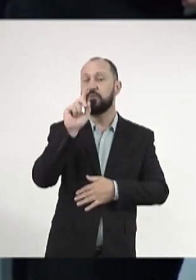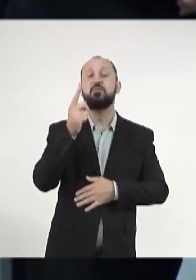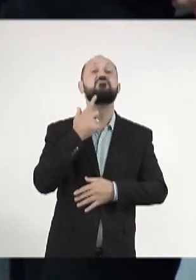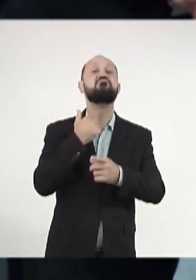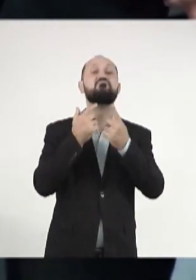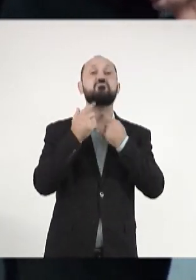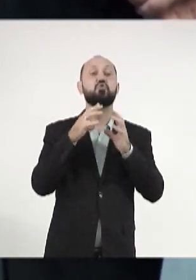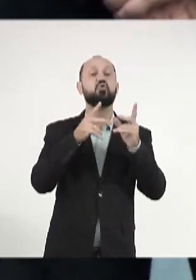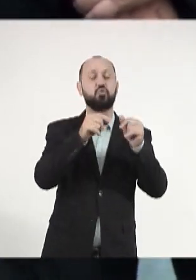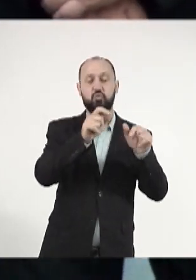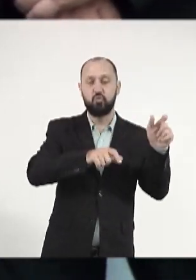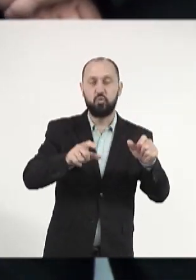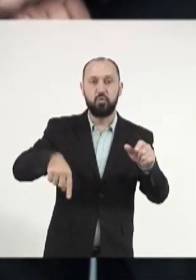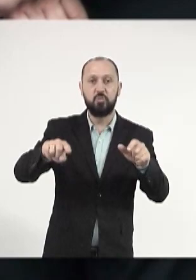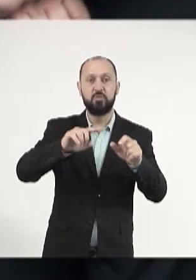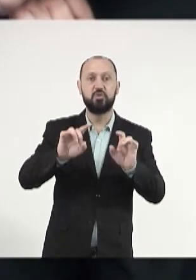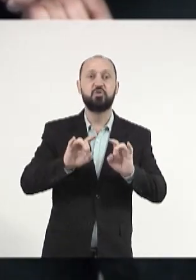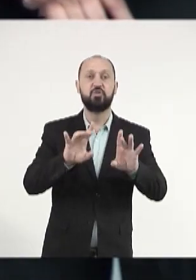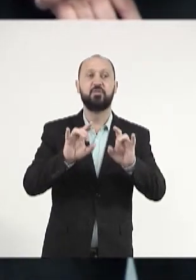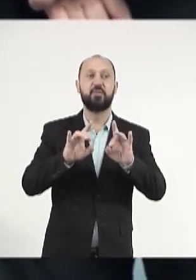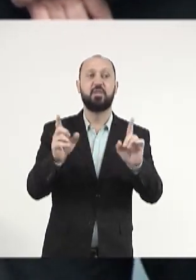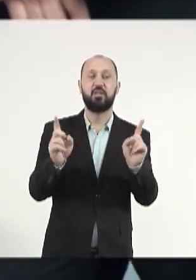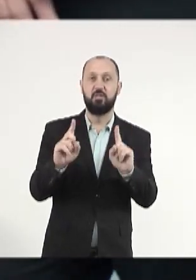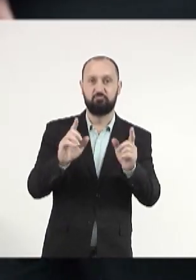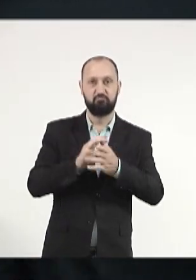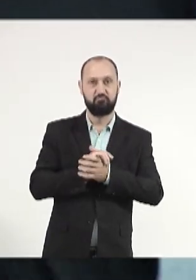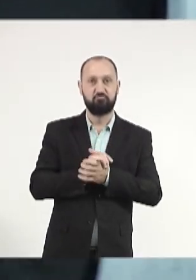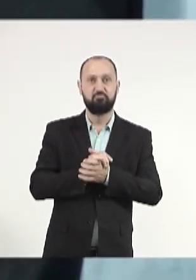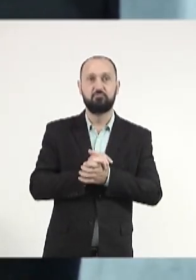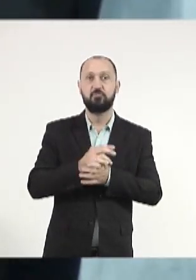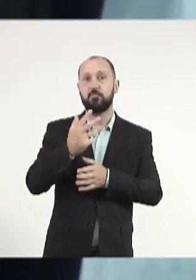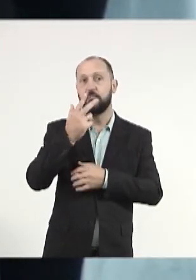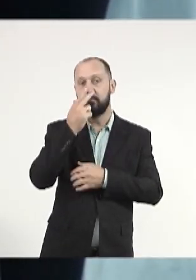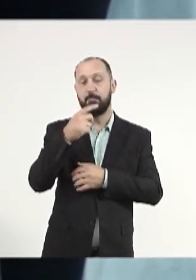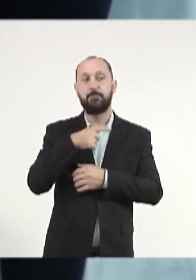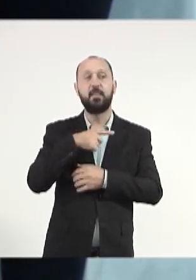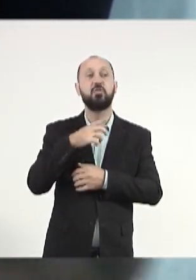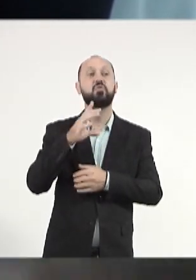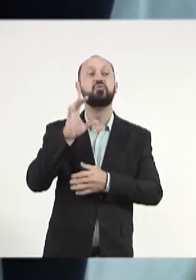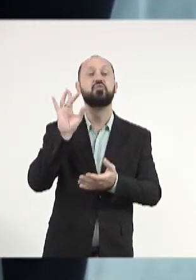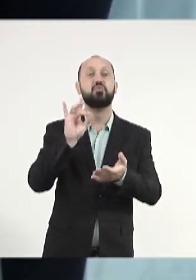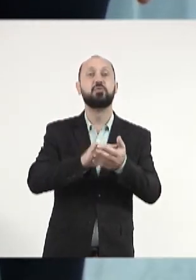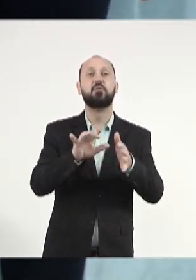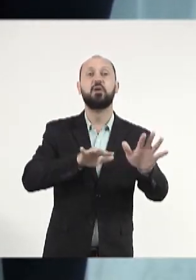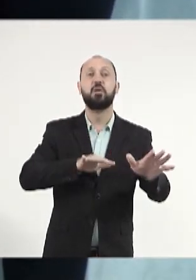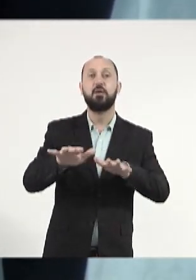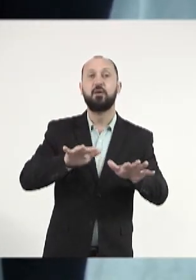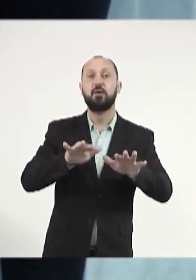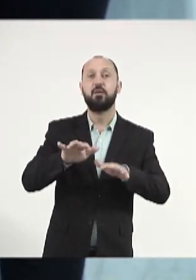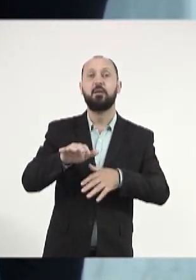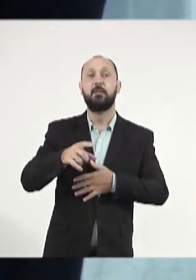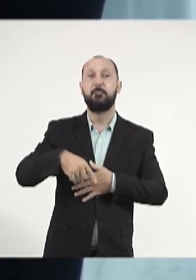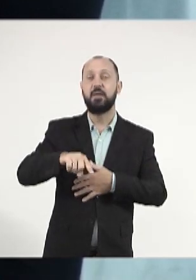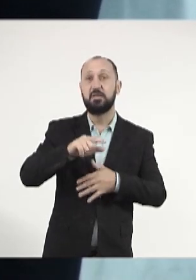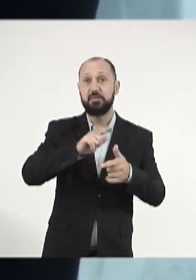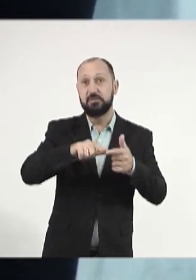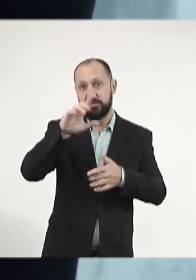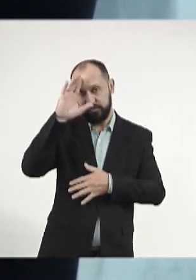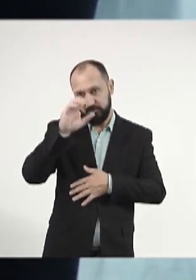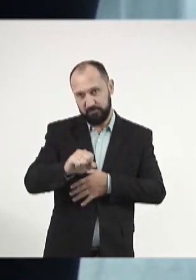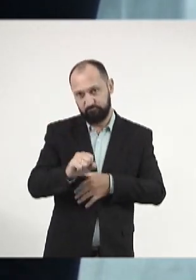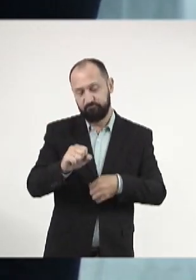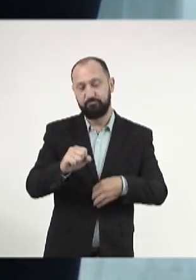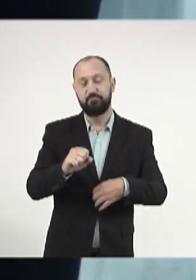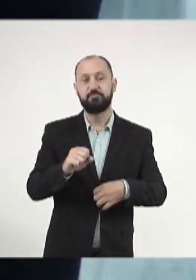boa vontade de todo mundo de vender suas terras. Não me parece que há um movimento realmente favorável para que essa solução seja